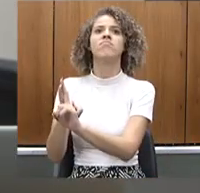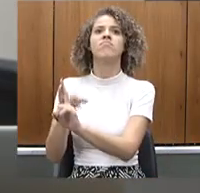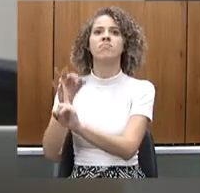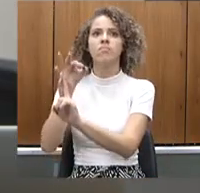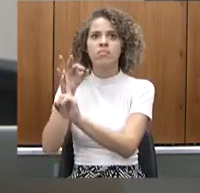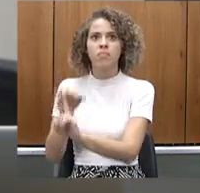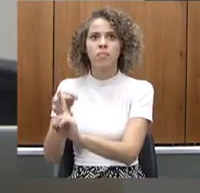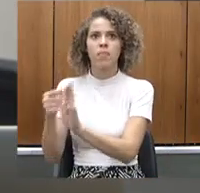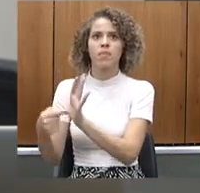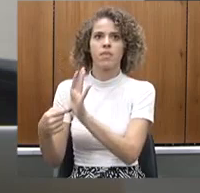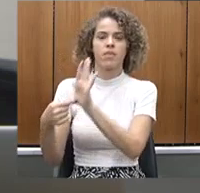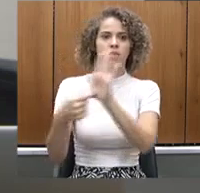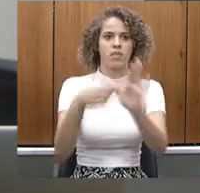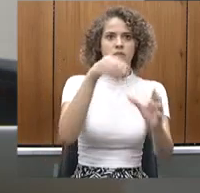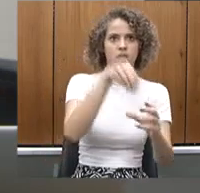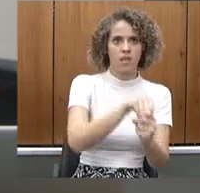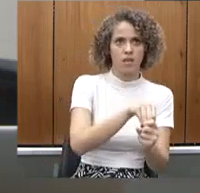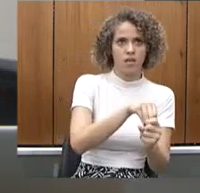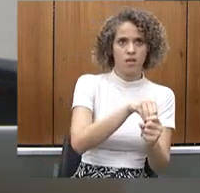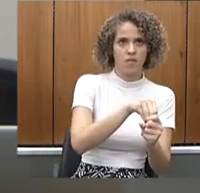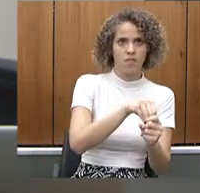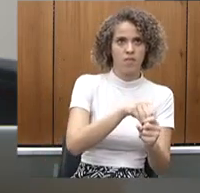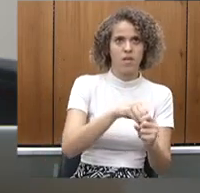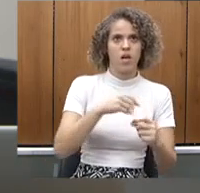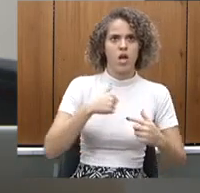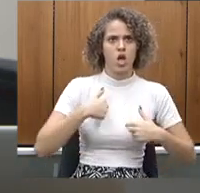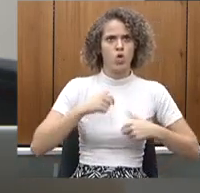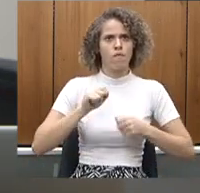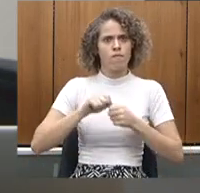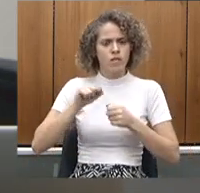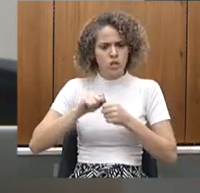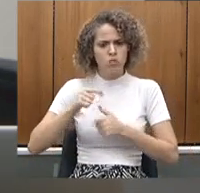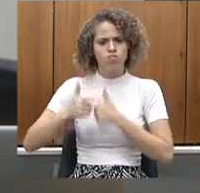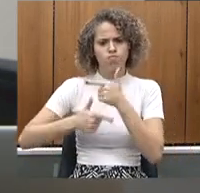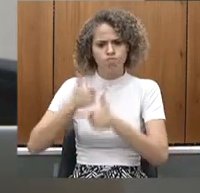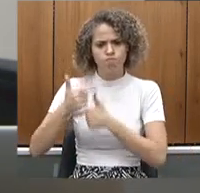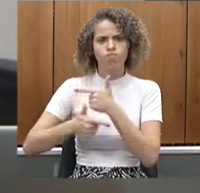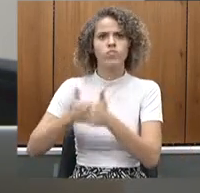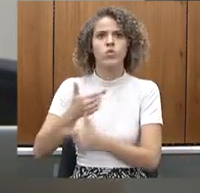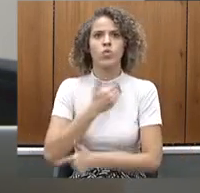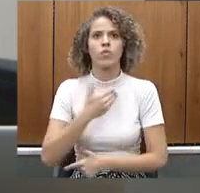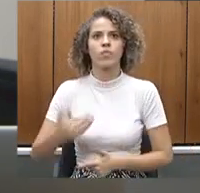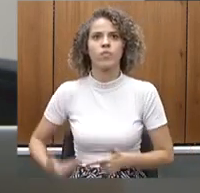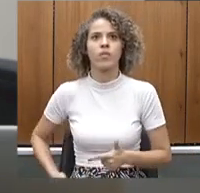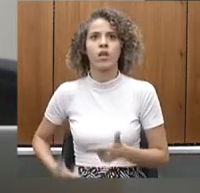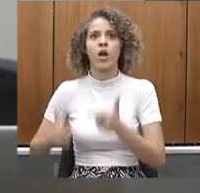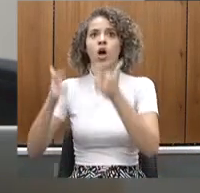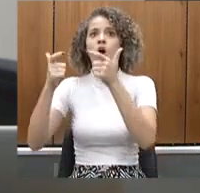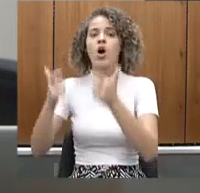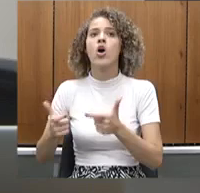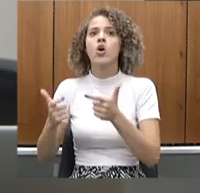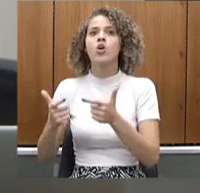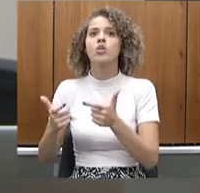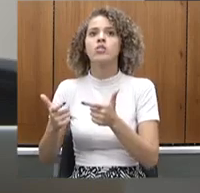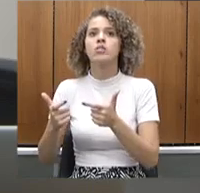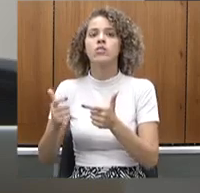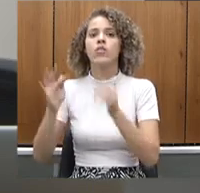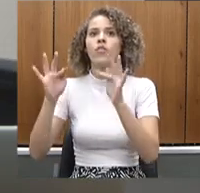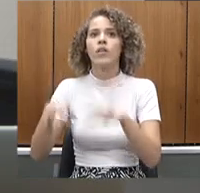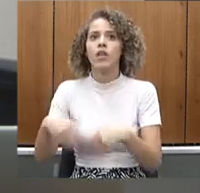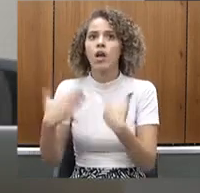da lógica estou fazendo o play do seu governo e aonde que tá as dificuldades confie